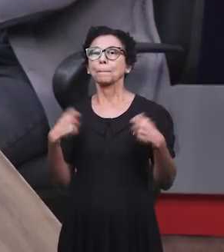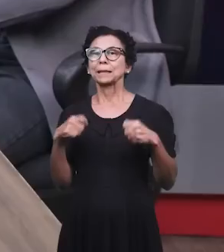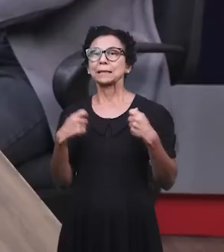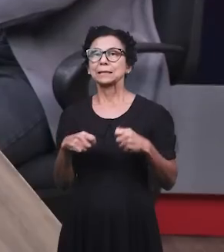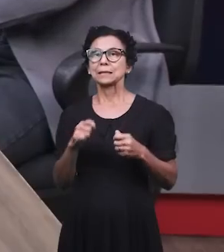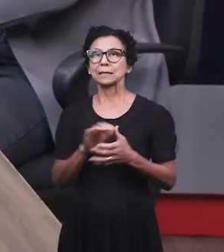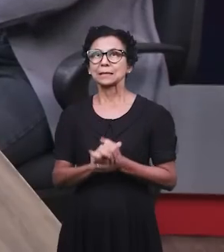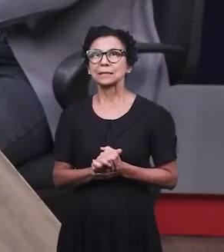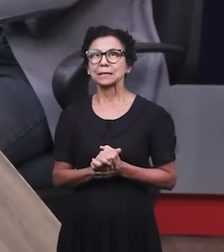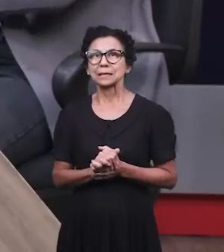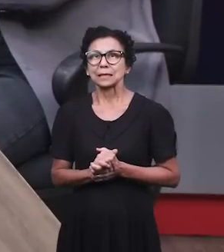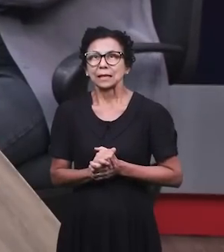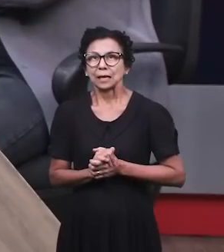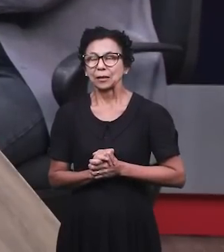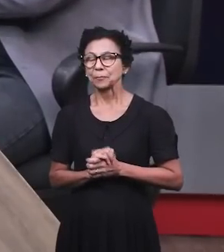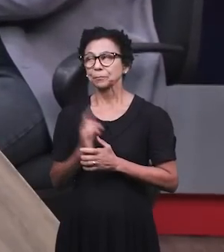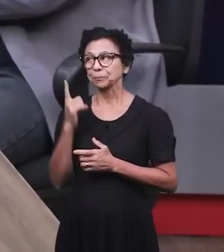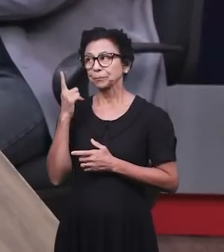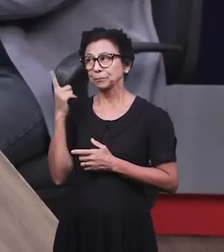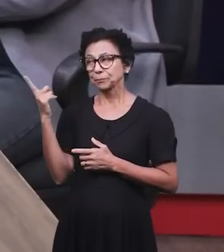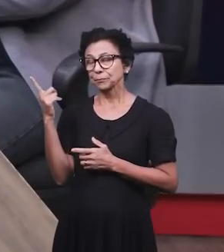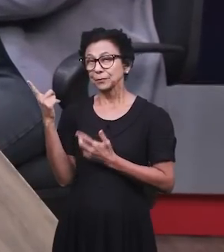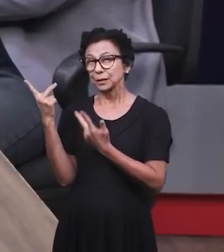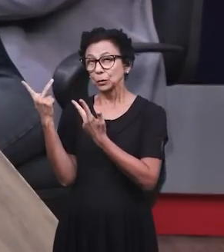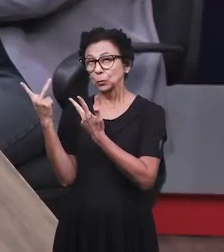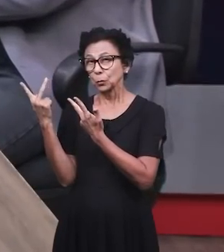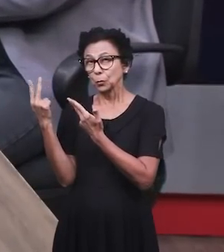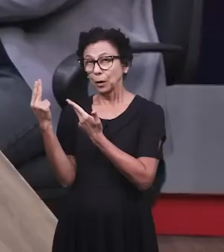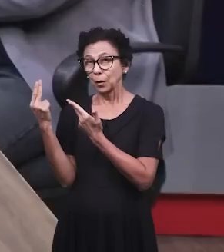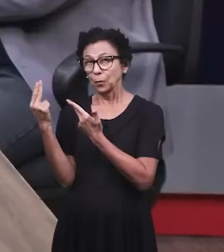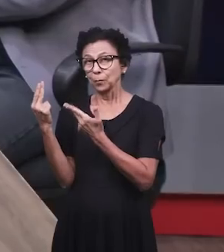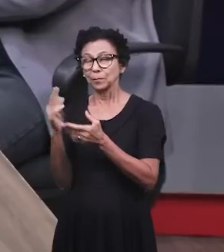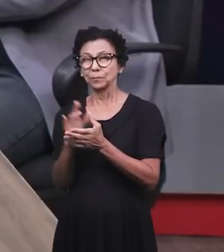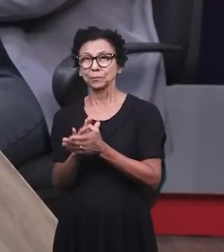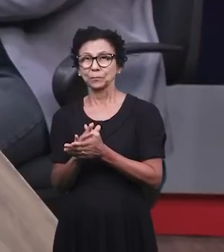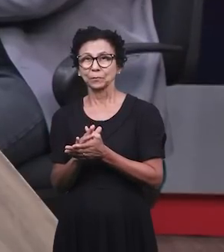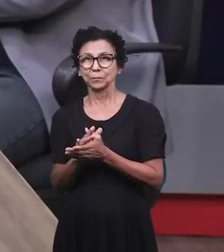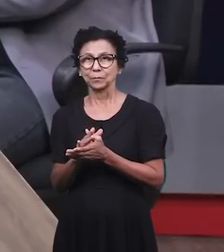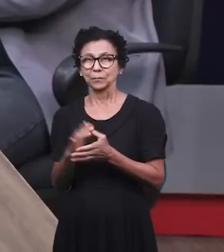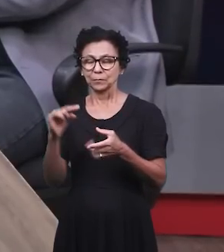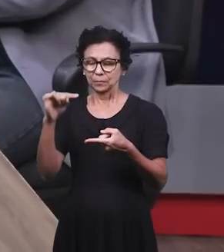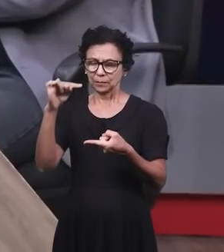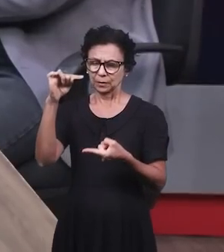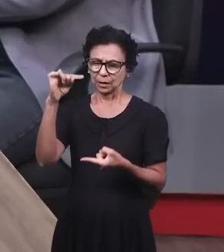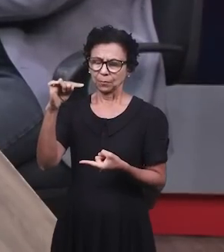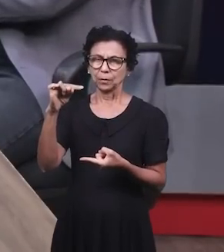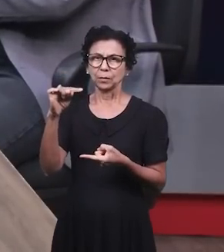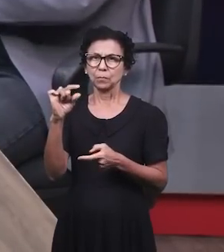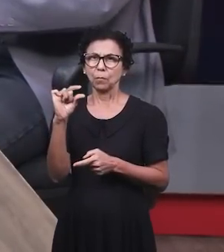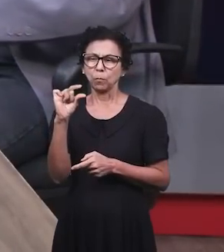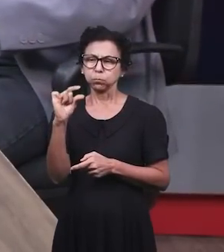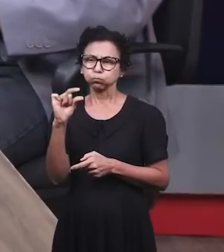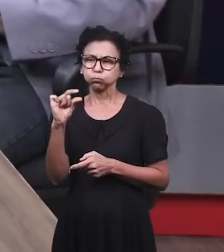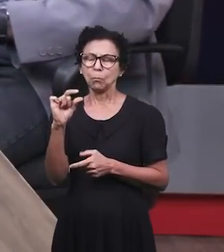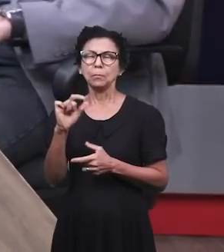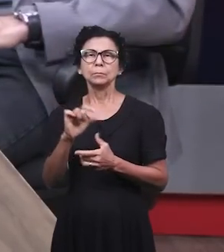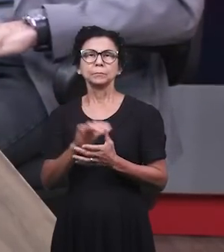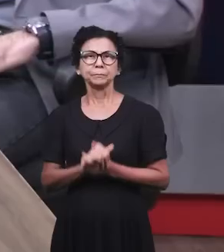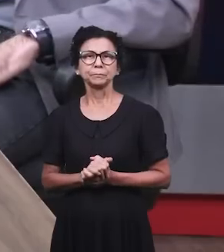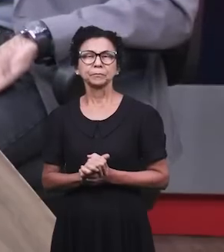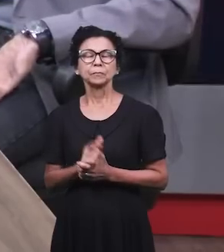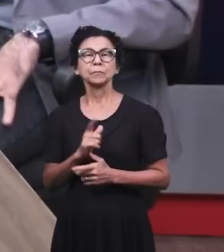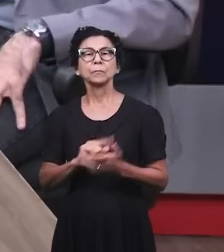da mesma altura, mesma espessura. E aí o que se fazia para se comunicar? Pegava-se uma fita de